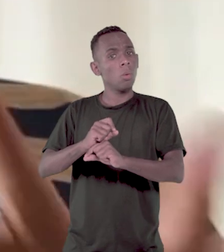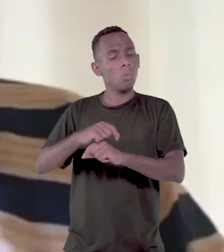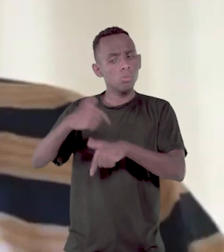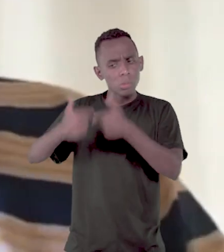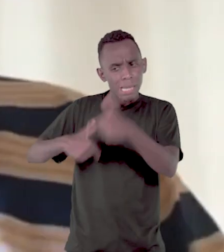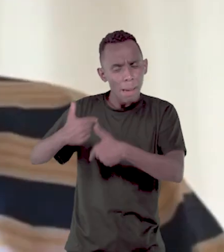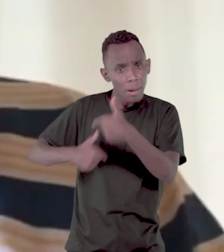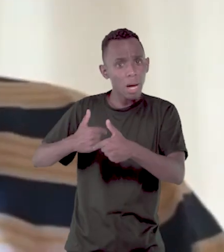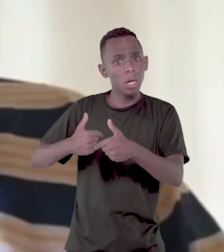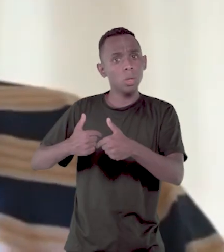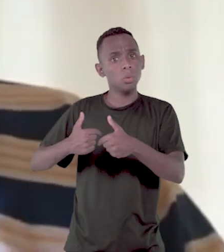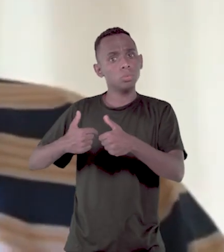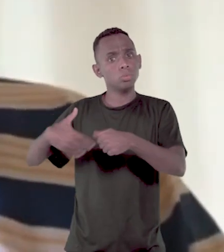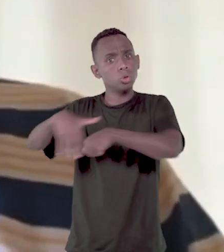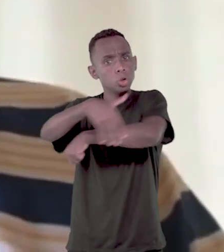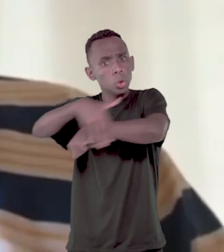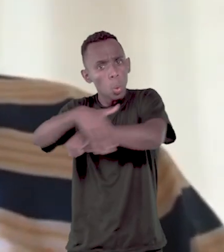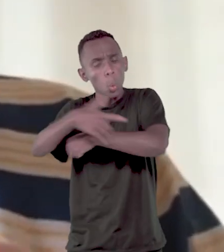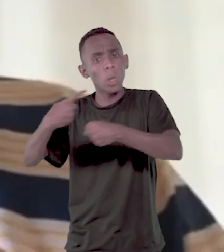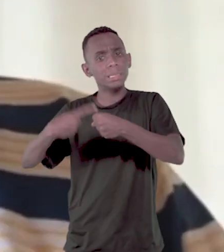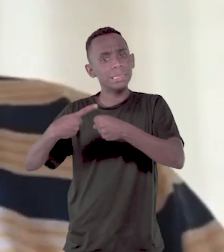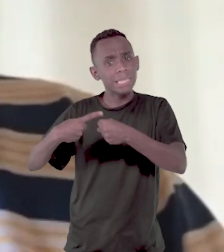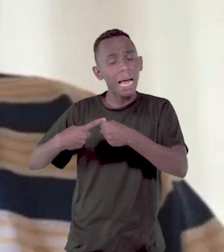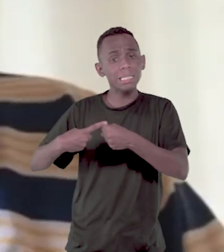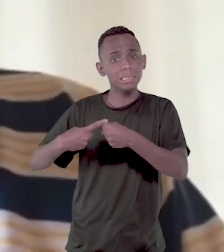uma infraestrutura urbana